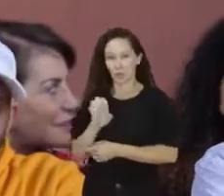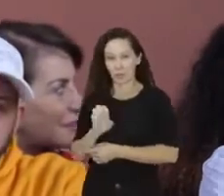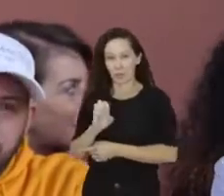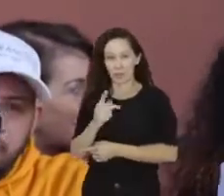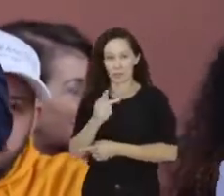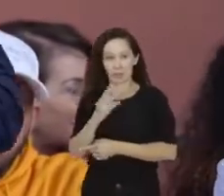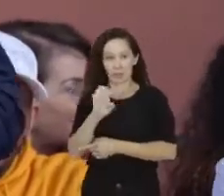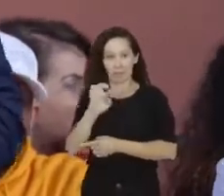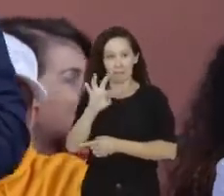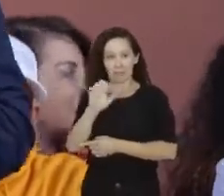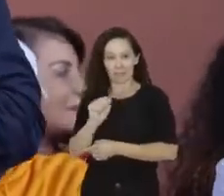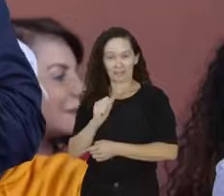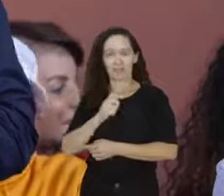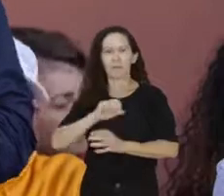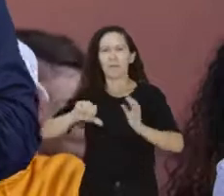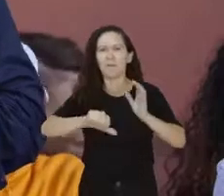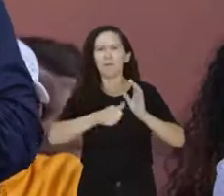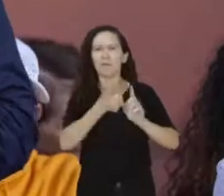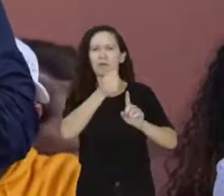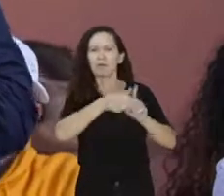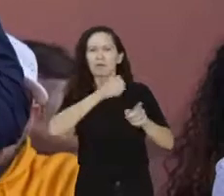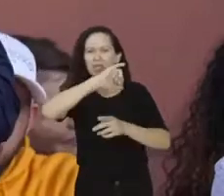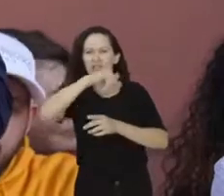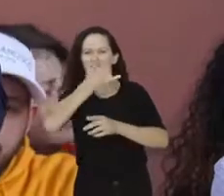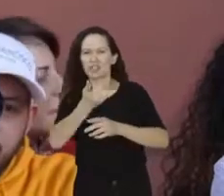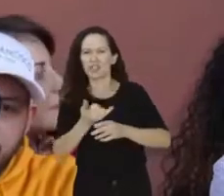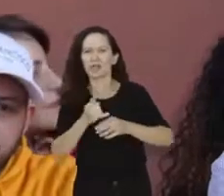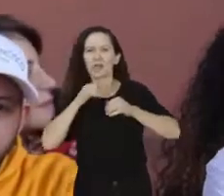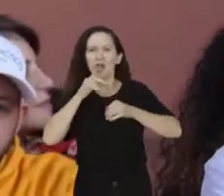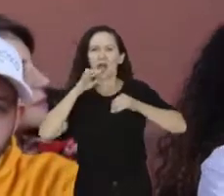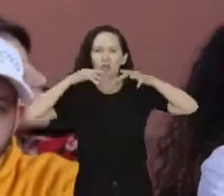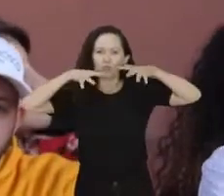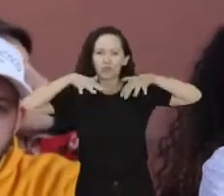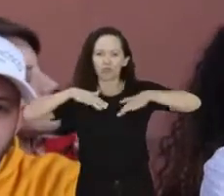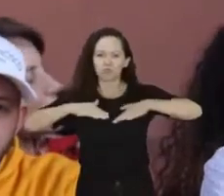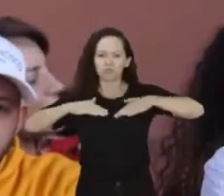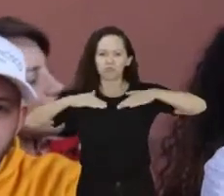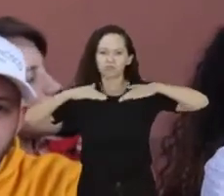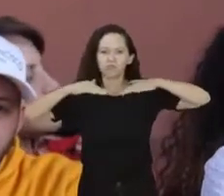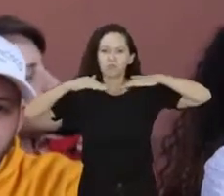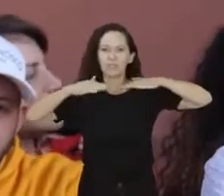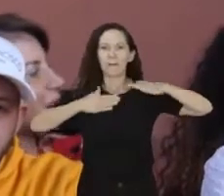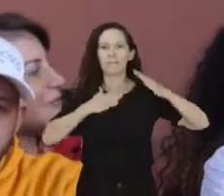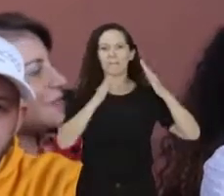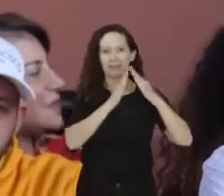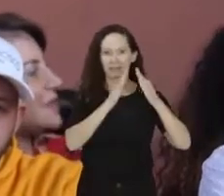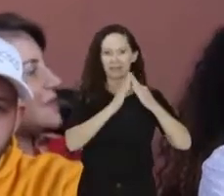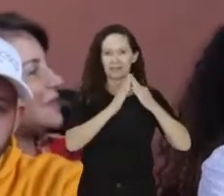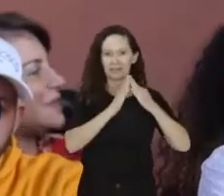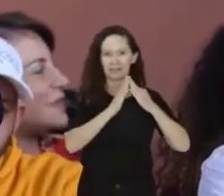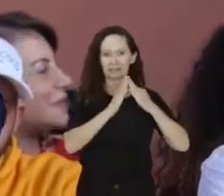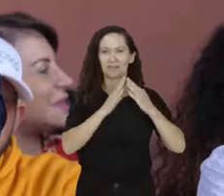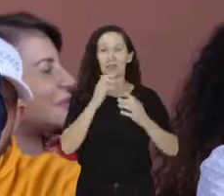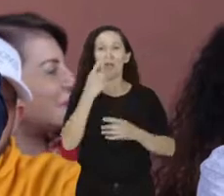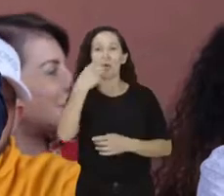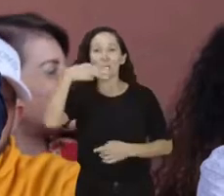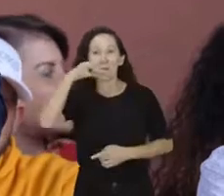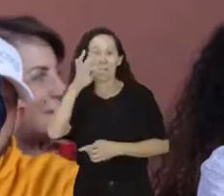Preta, entrou 1,5 metros de água dentro da minha casa. Sabe, você tem que levantar